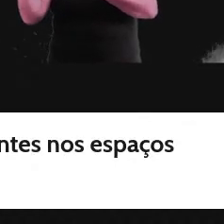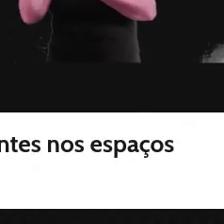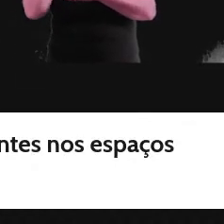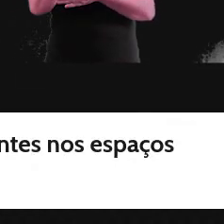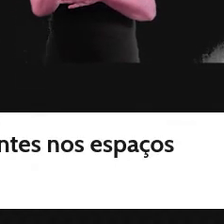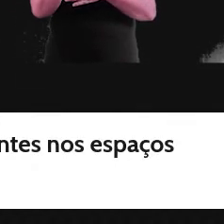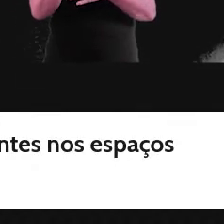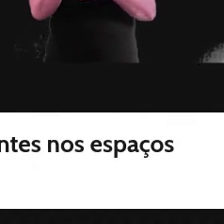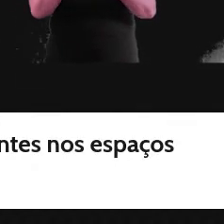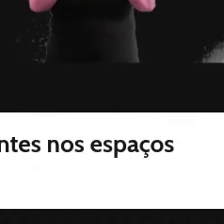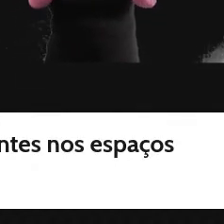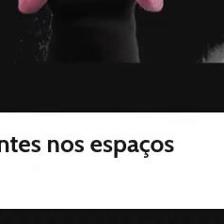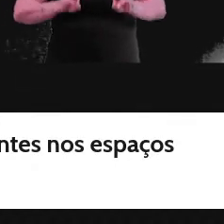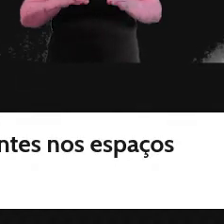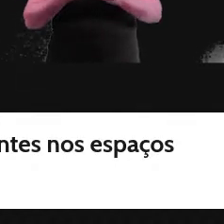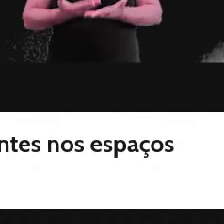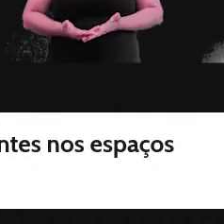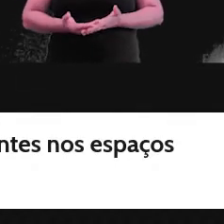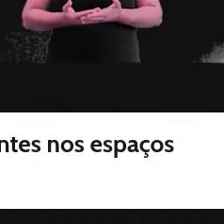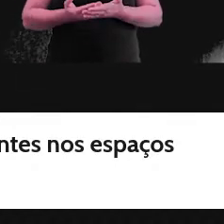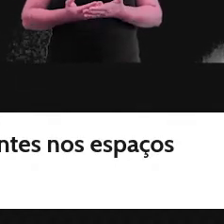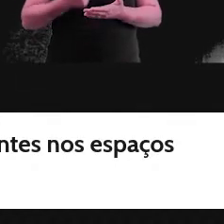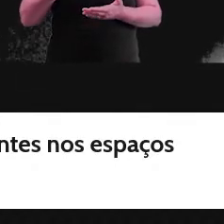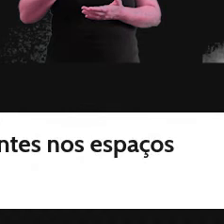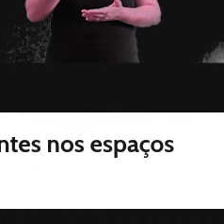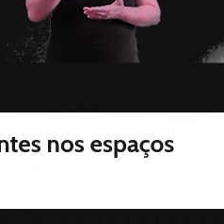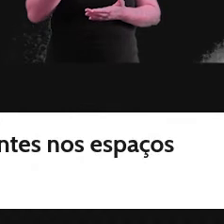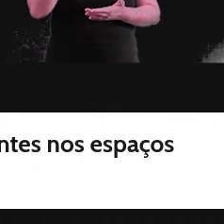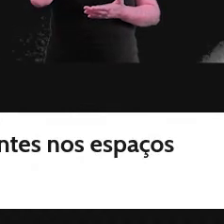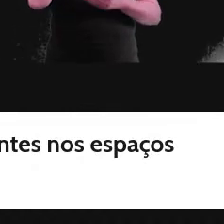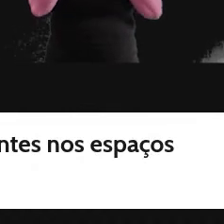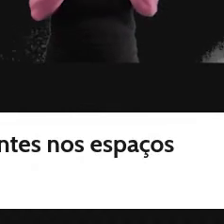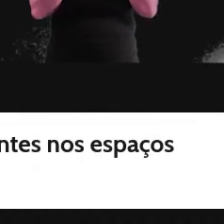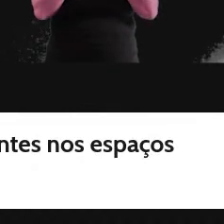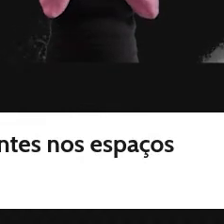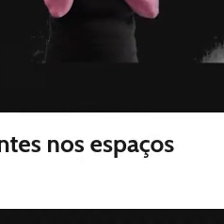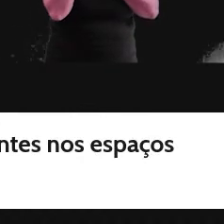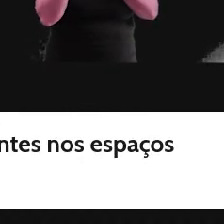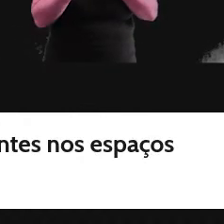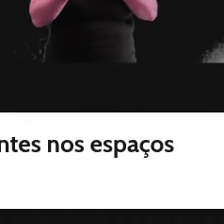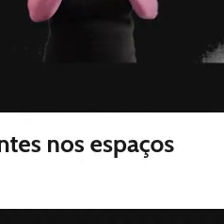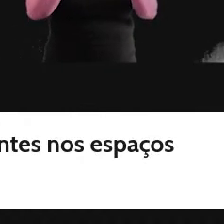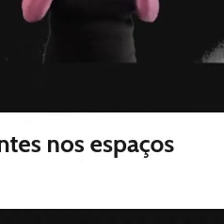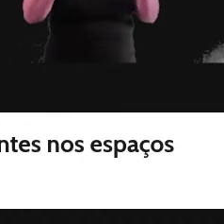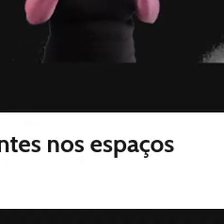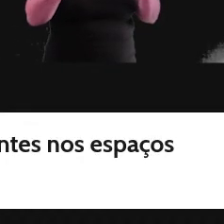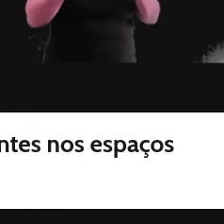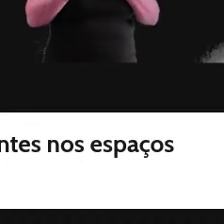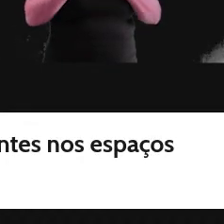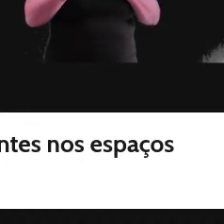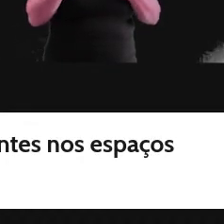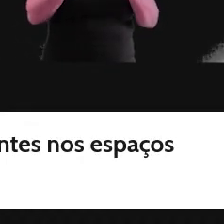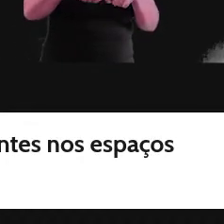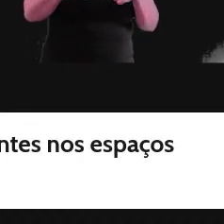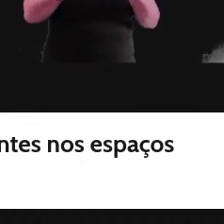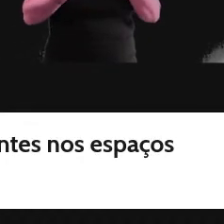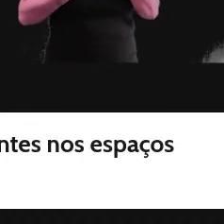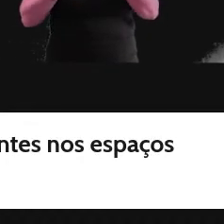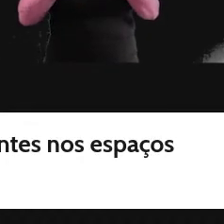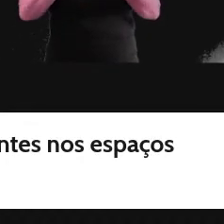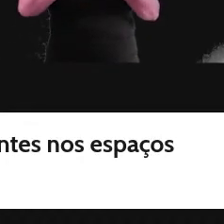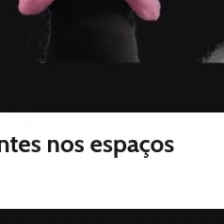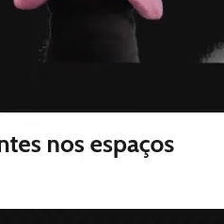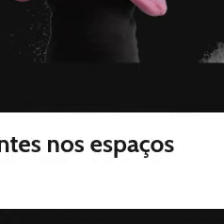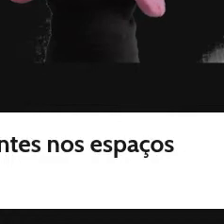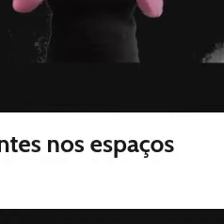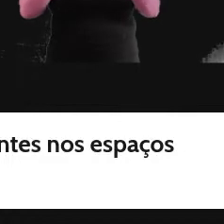ao museu, né? Então, quero saber que funciona, qual que é o valor do ingresso, se está adotando uma visita segura ou não. Então, já